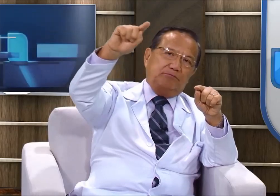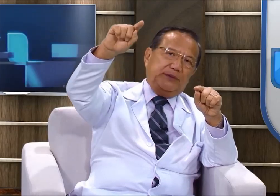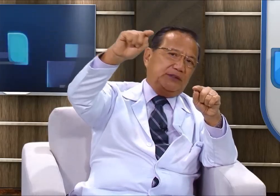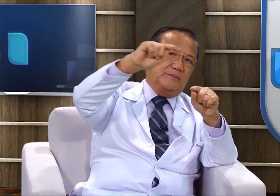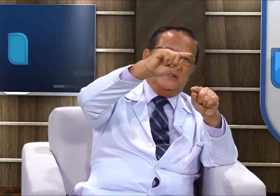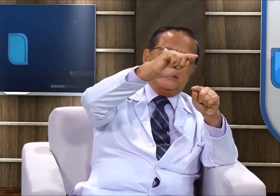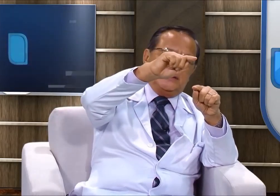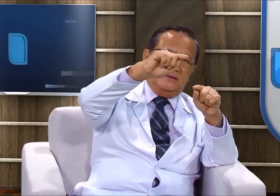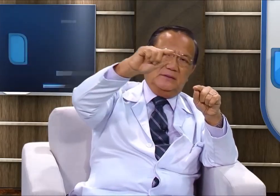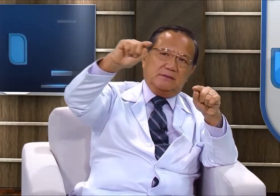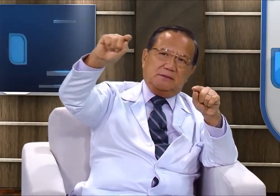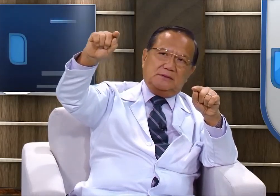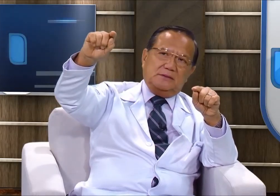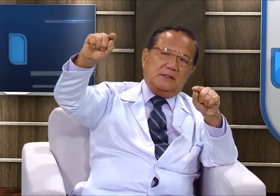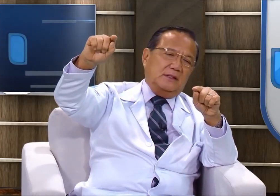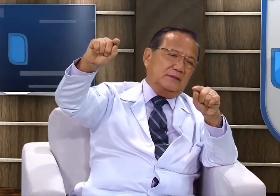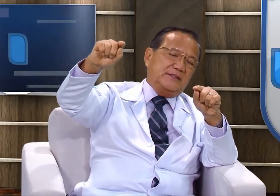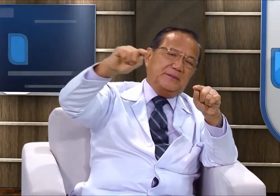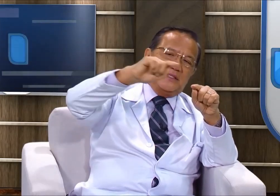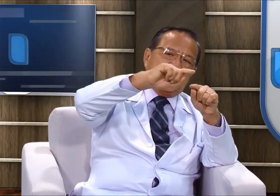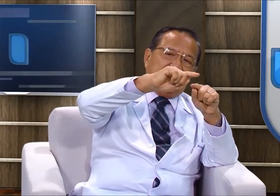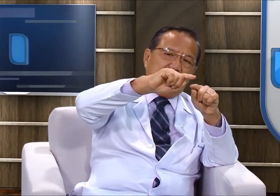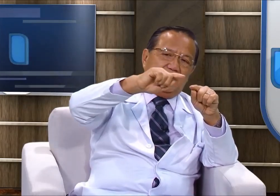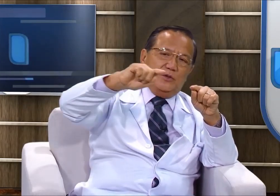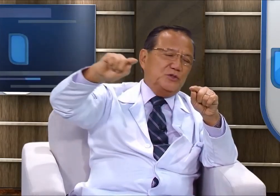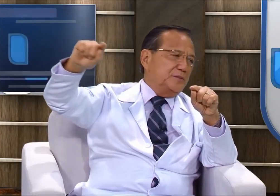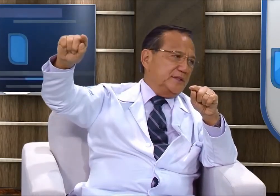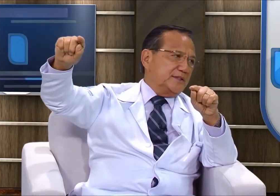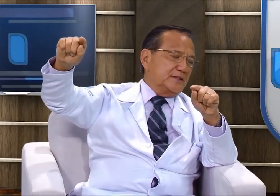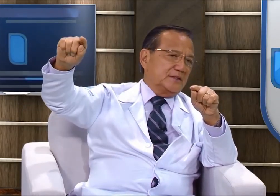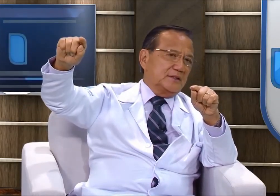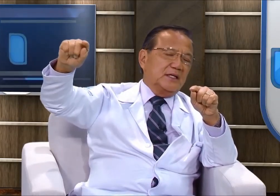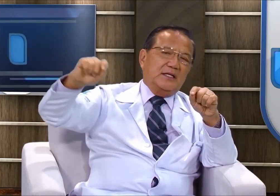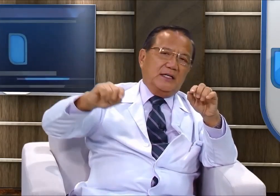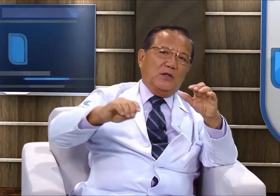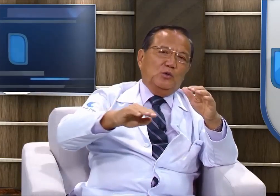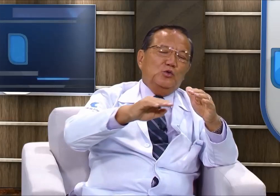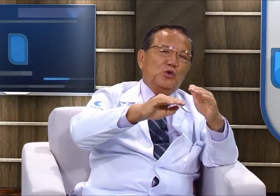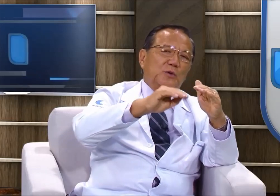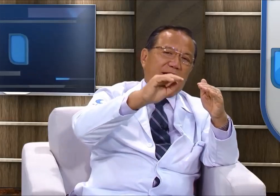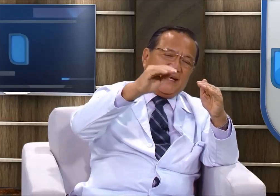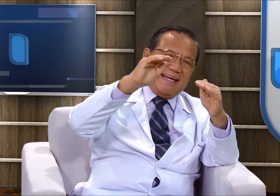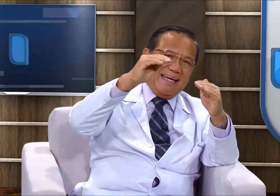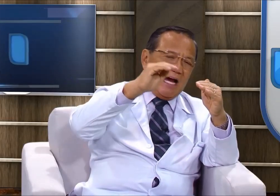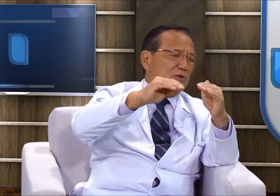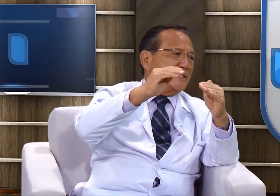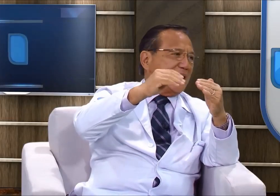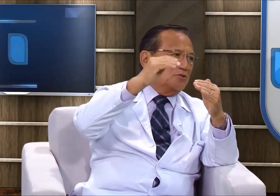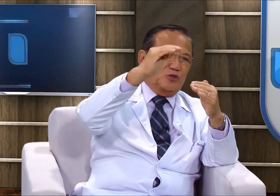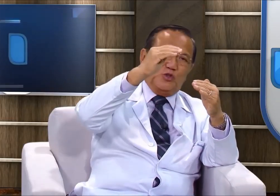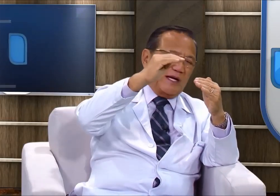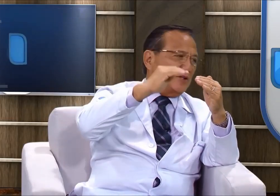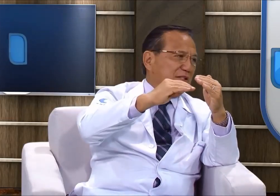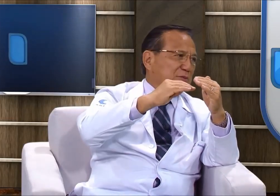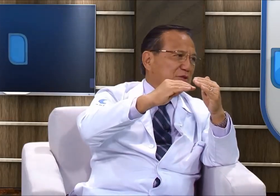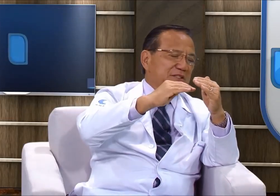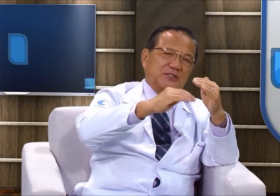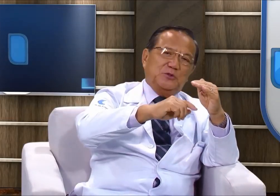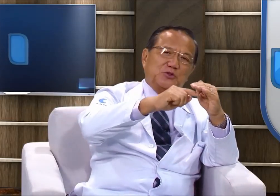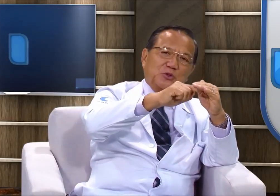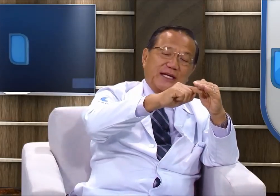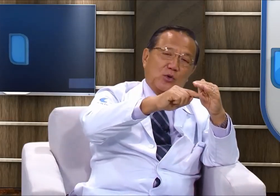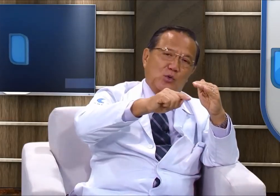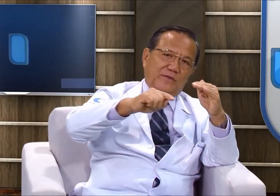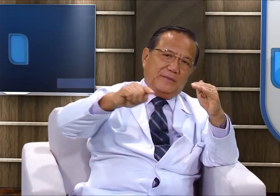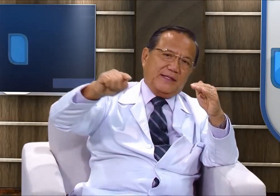projeção pessimista, intermediário e otimista. O número real de casos jogado nessa